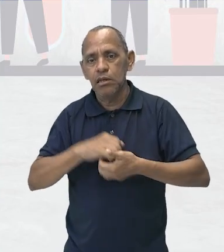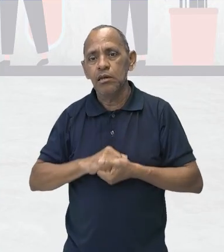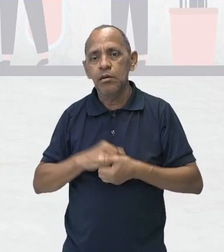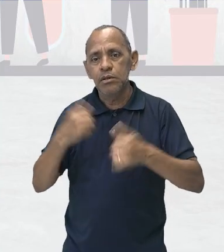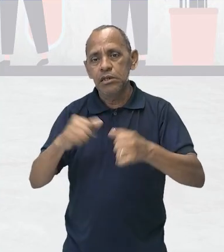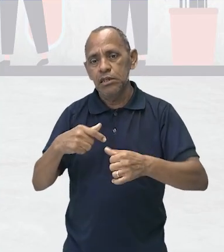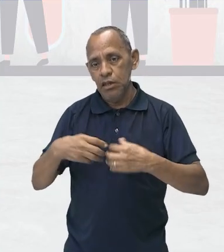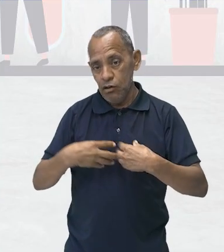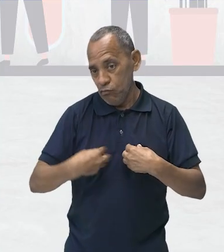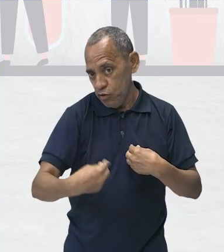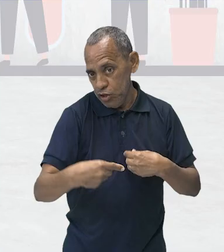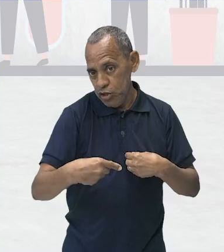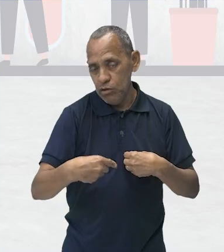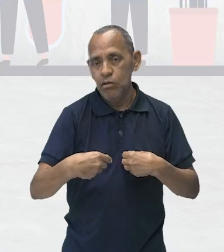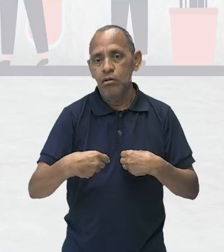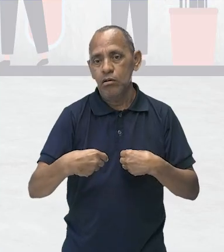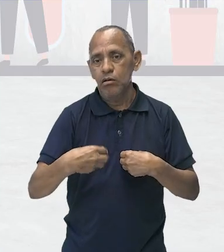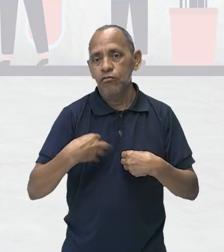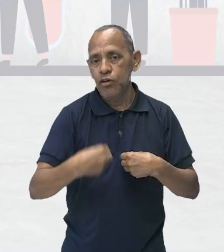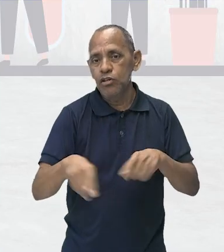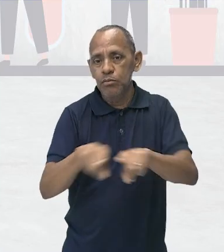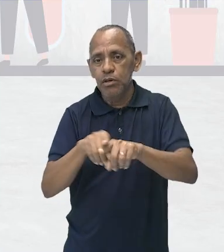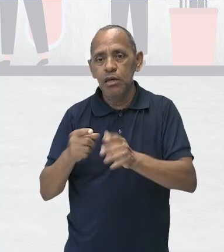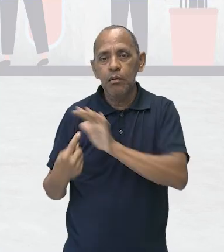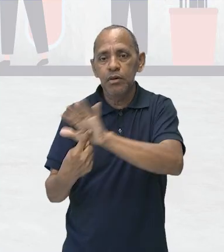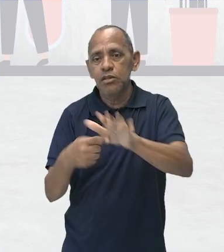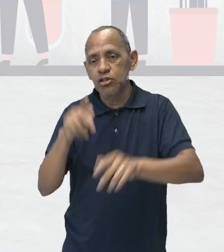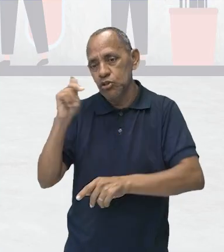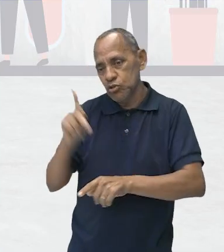filhos e que já apresentam um histórico familiar de alguma